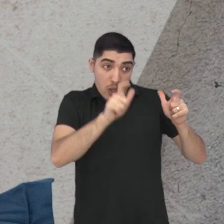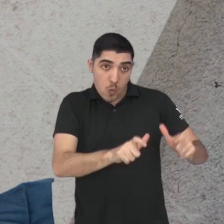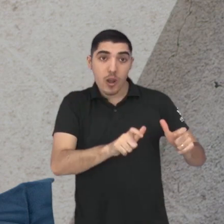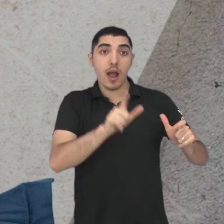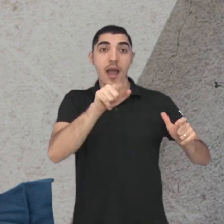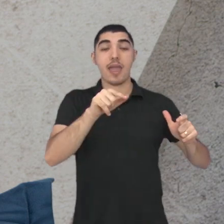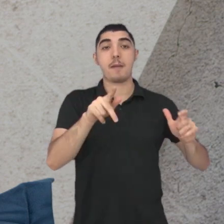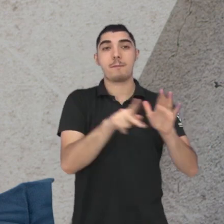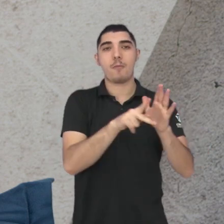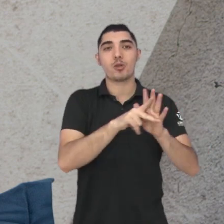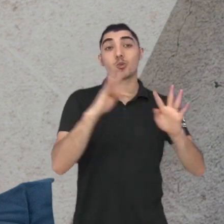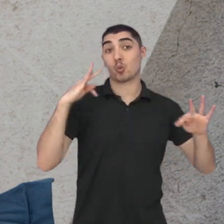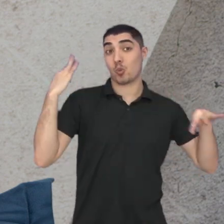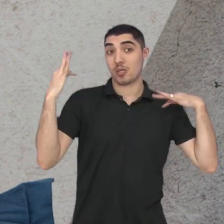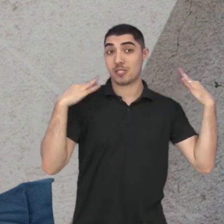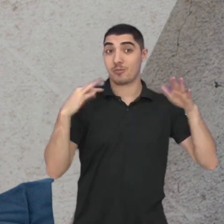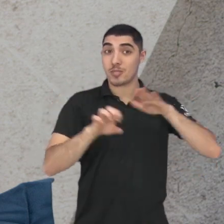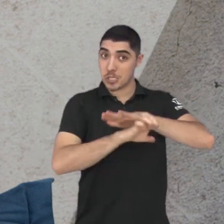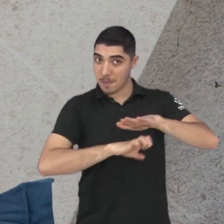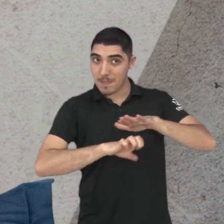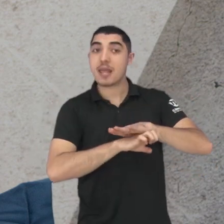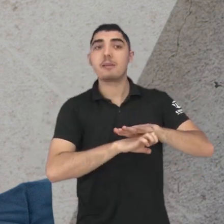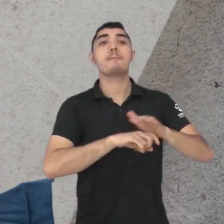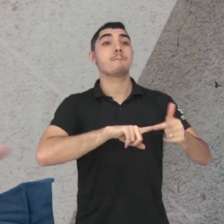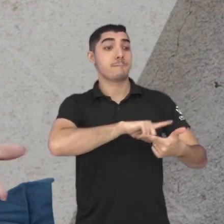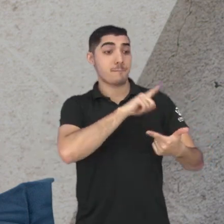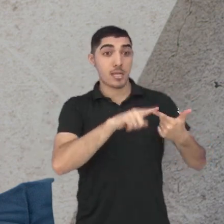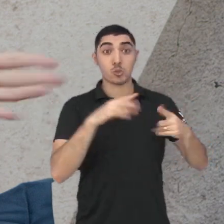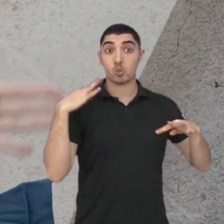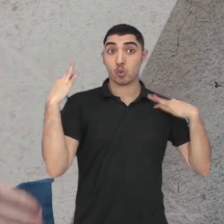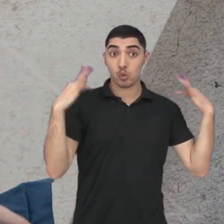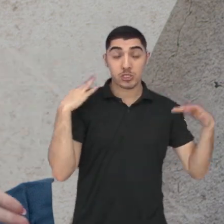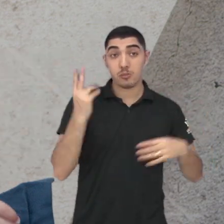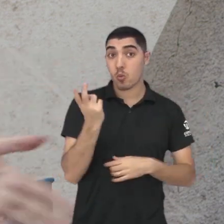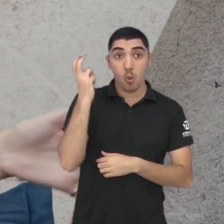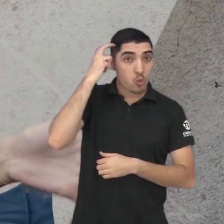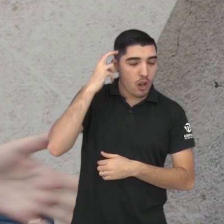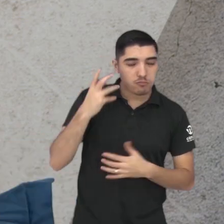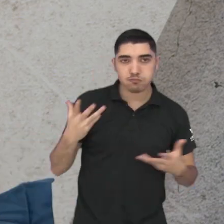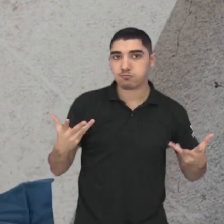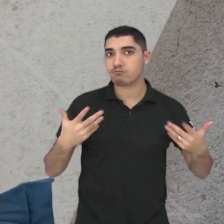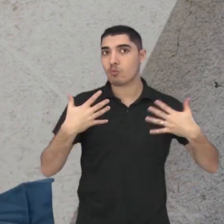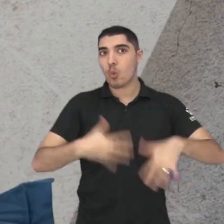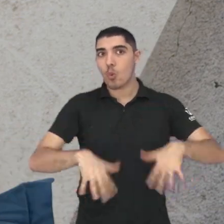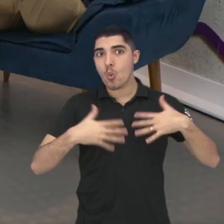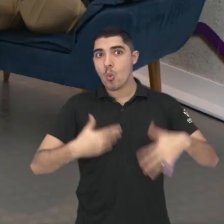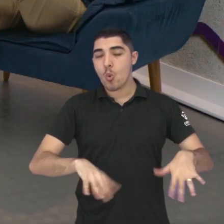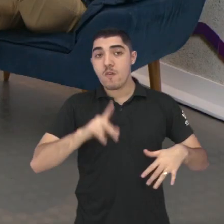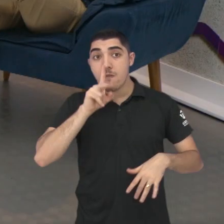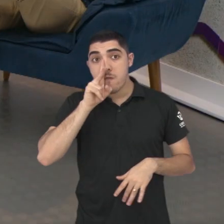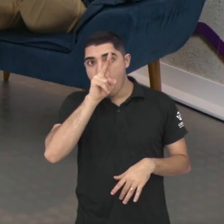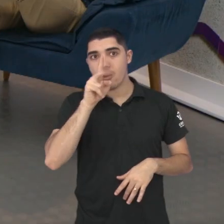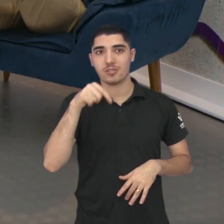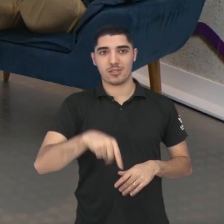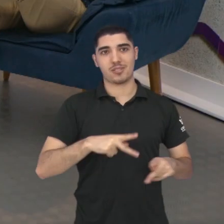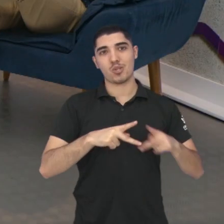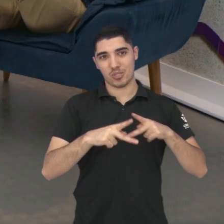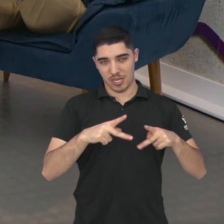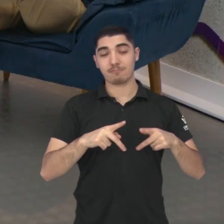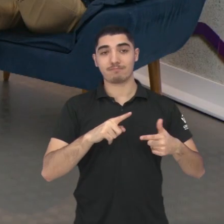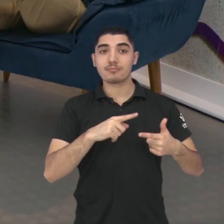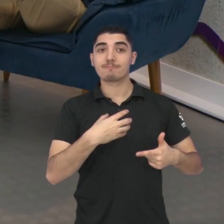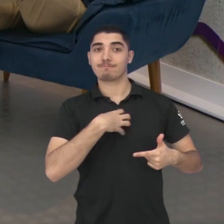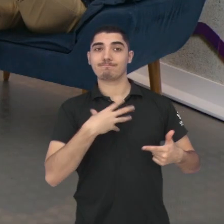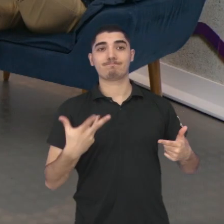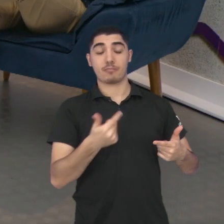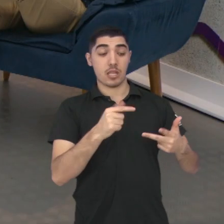turismo corporativo, a gente tem um turismo cultural muito forte, a gente estava conversando antes aqui. Com certeza. Então, assim, é uma cidade muito gostosa. Então,